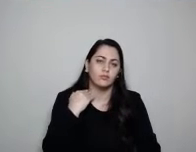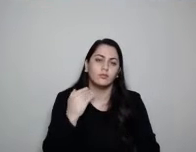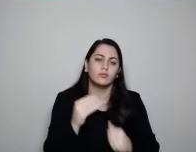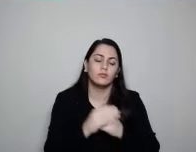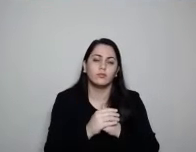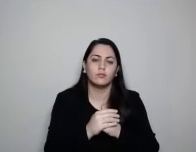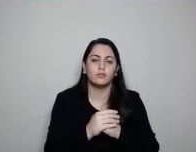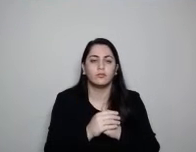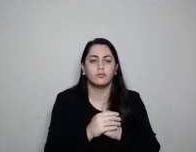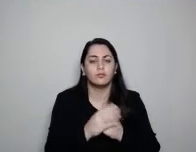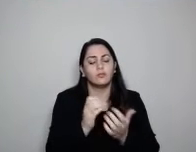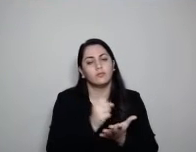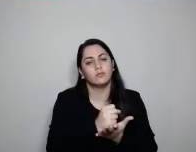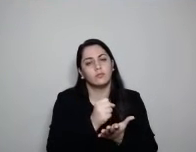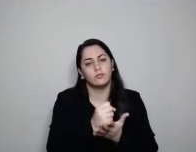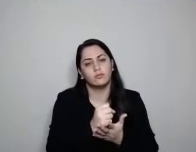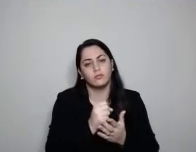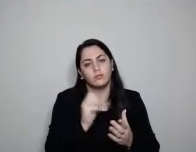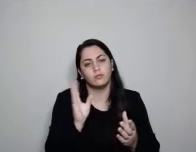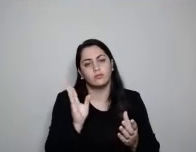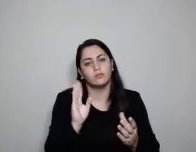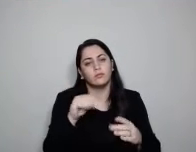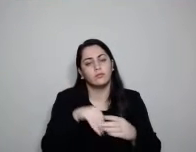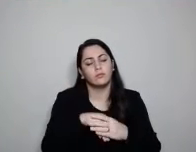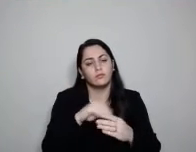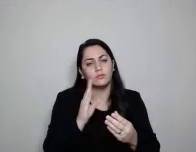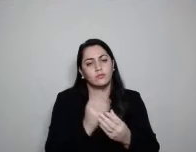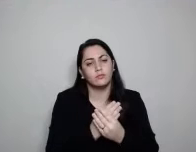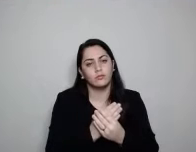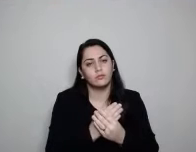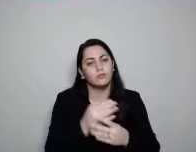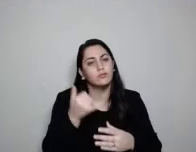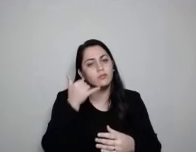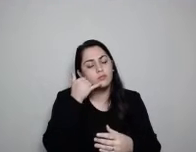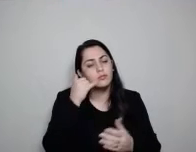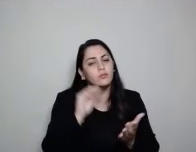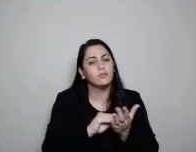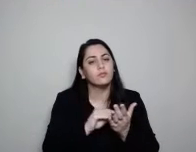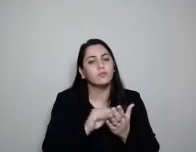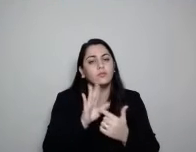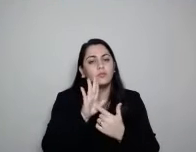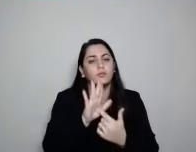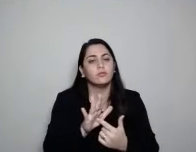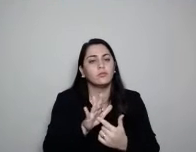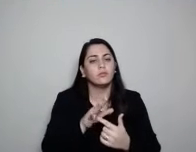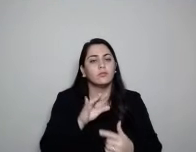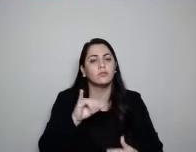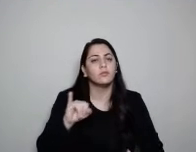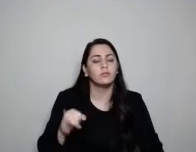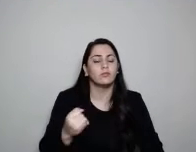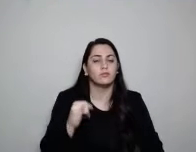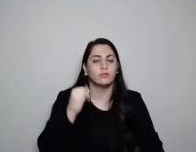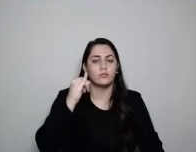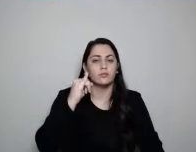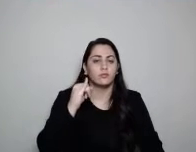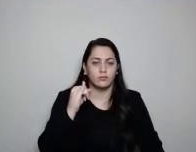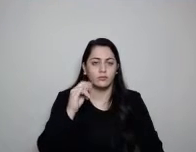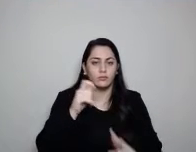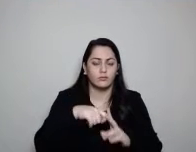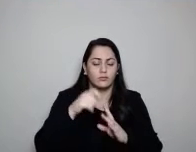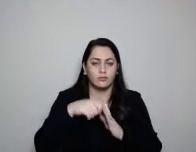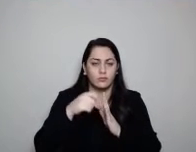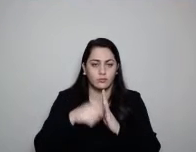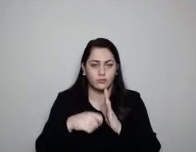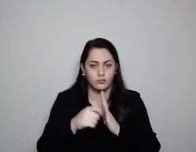aos autos, áudio de gravação de teleatendimento sem informação da taxa mensal de juros. Ônus do banco, capitalização mensal de juros que exige